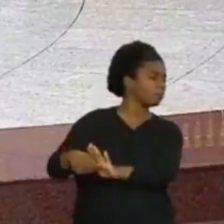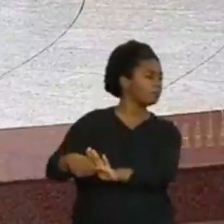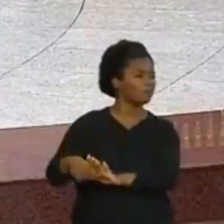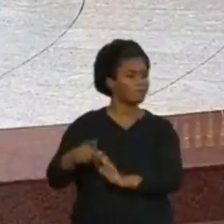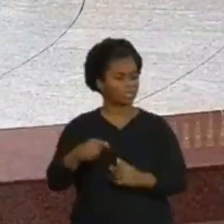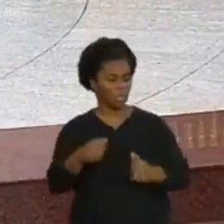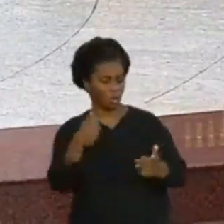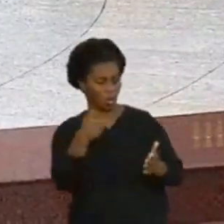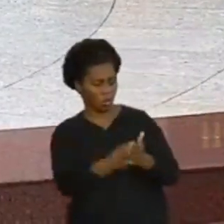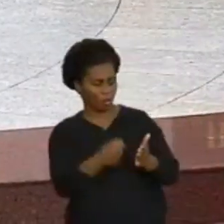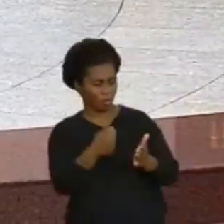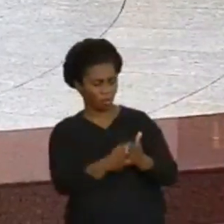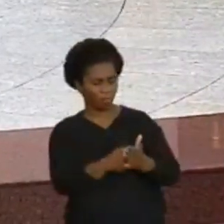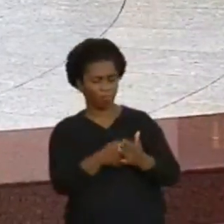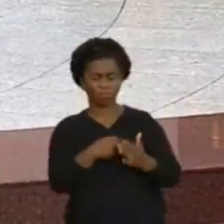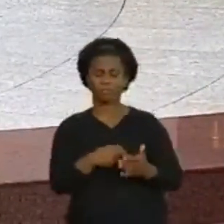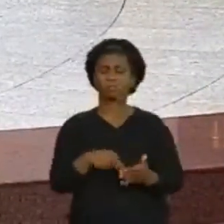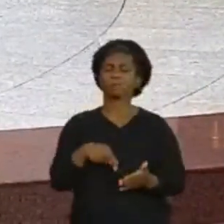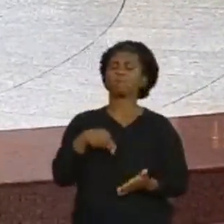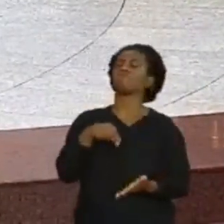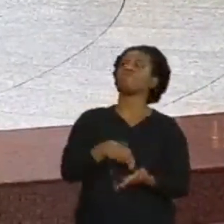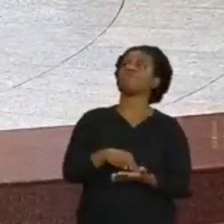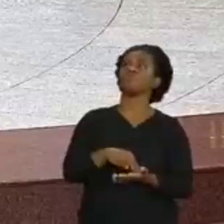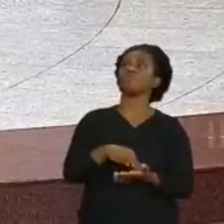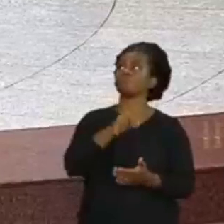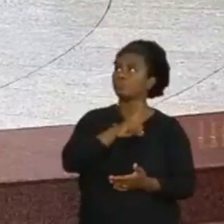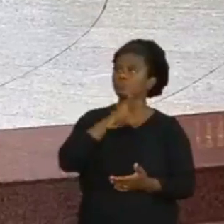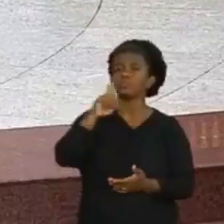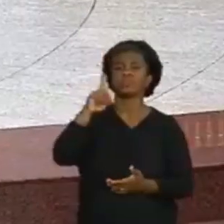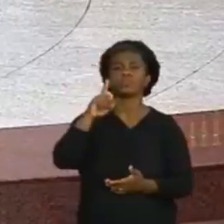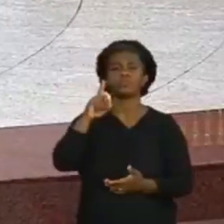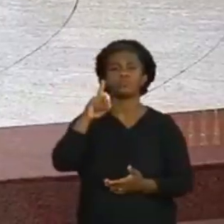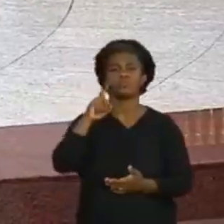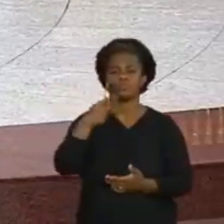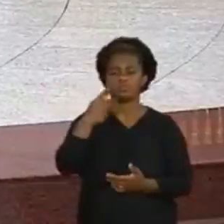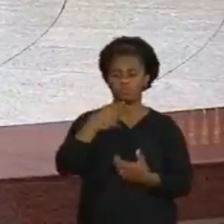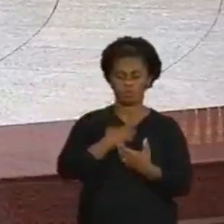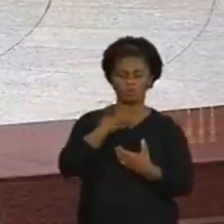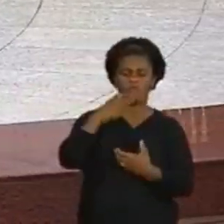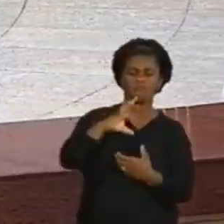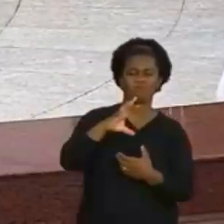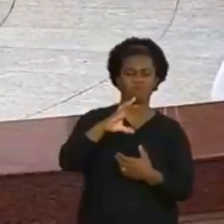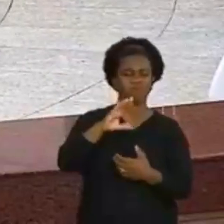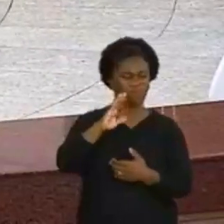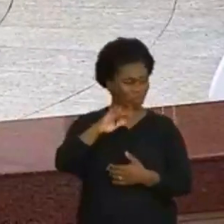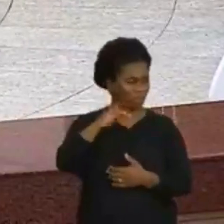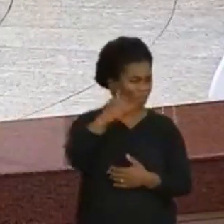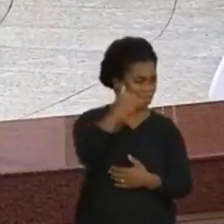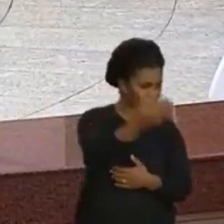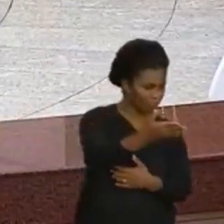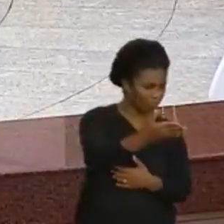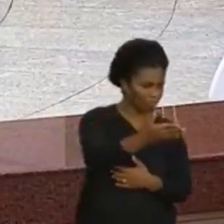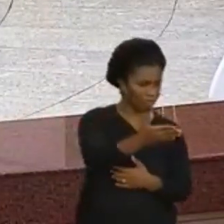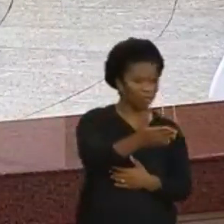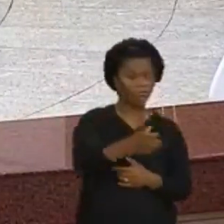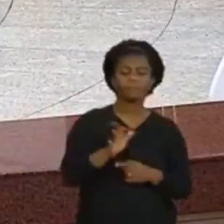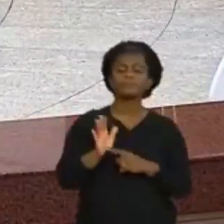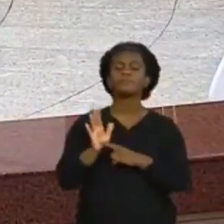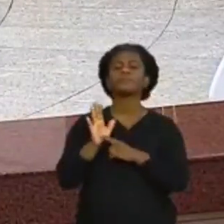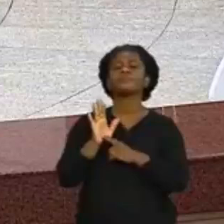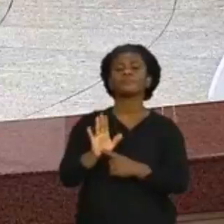uma luta, a sua postura agrada a Deus. Então as suas atitudes lá fora